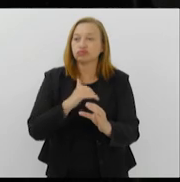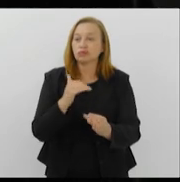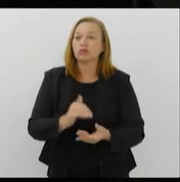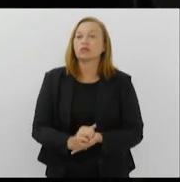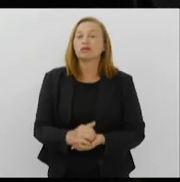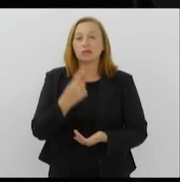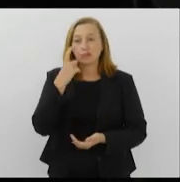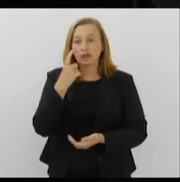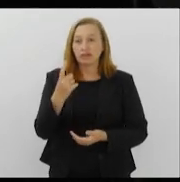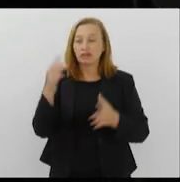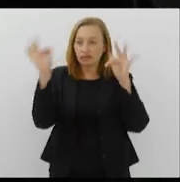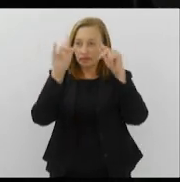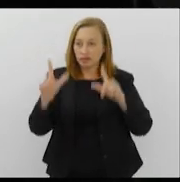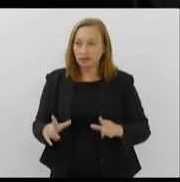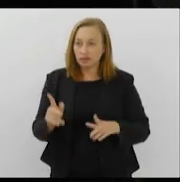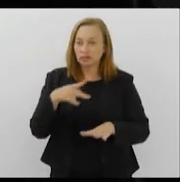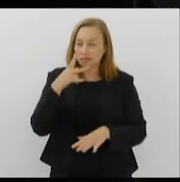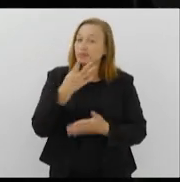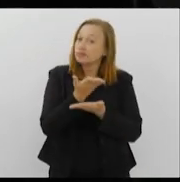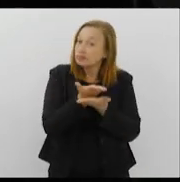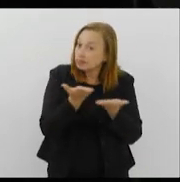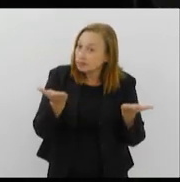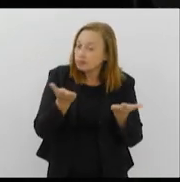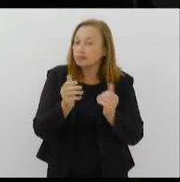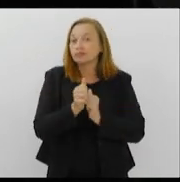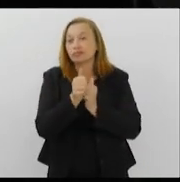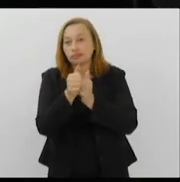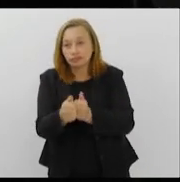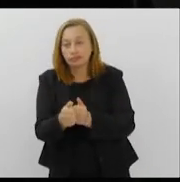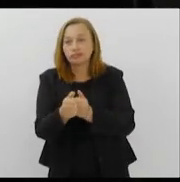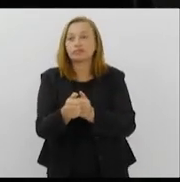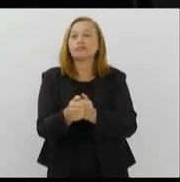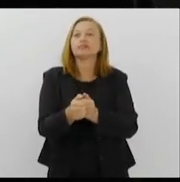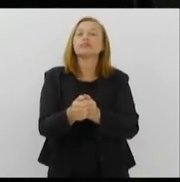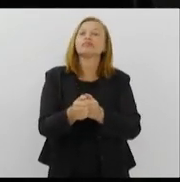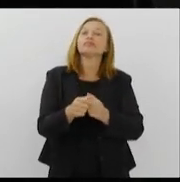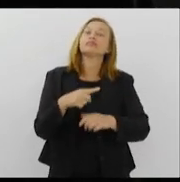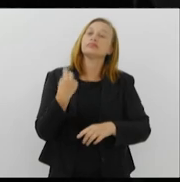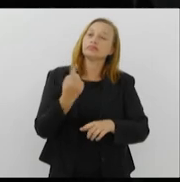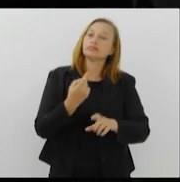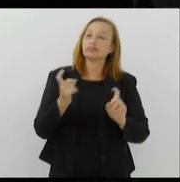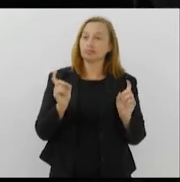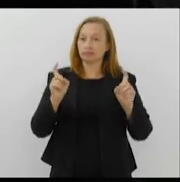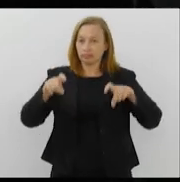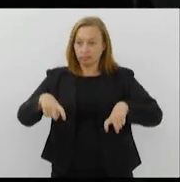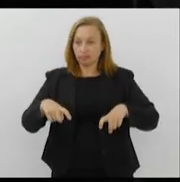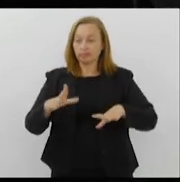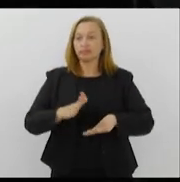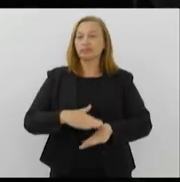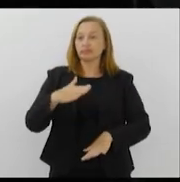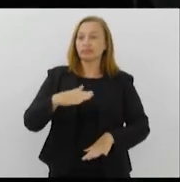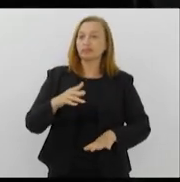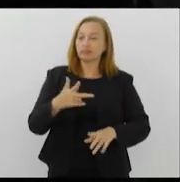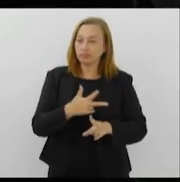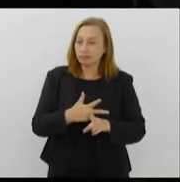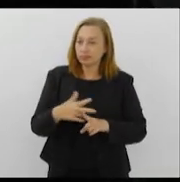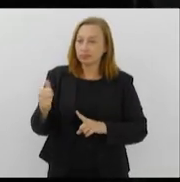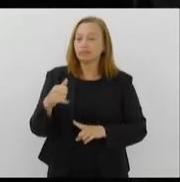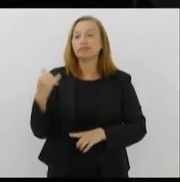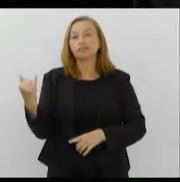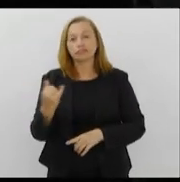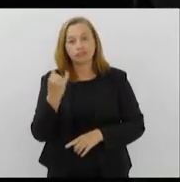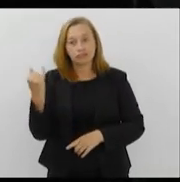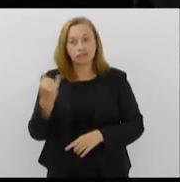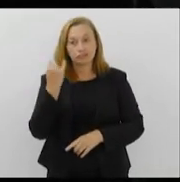fico aí feliz de estar falando para vocês que nos acompanham, acompanham o nosso mandato, que é mais uma conquista